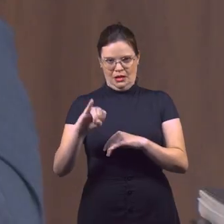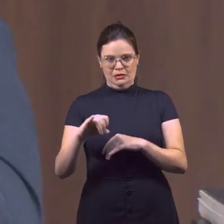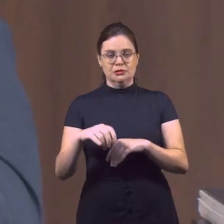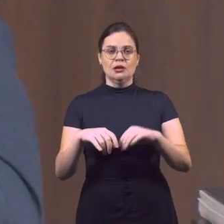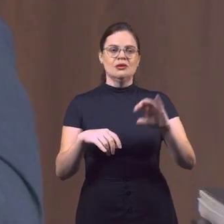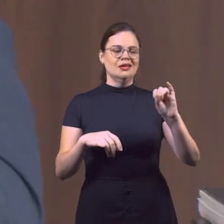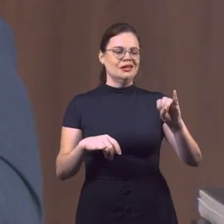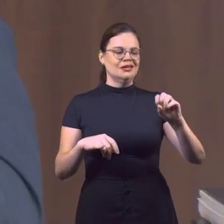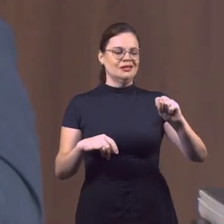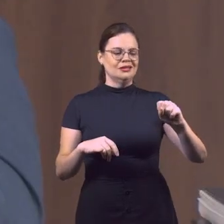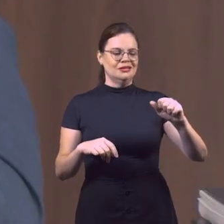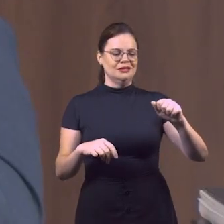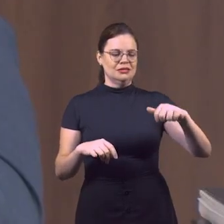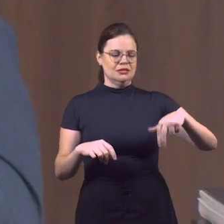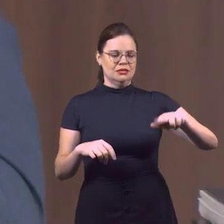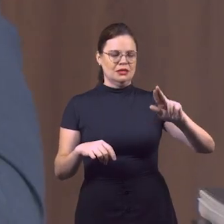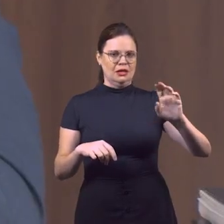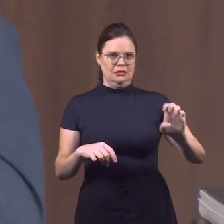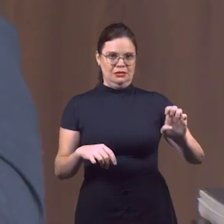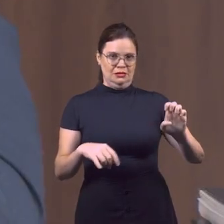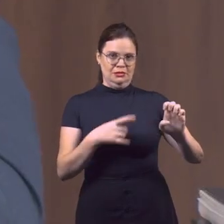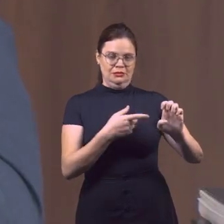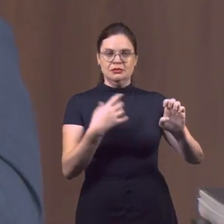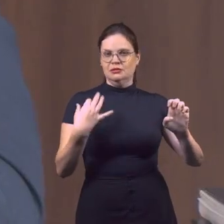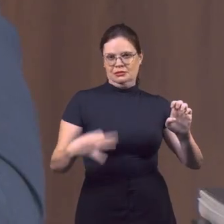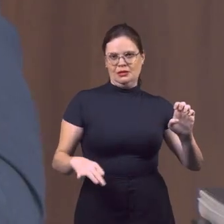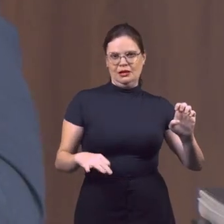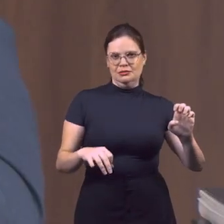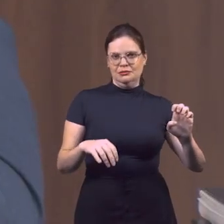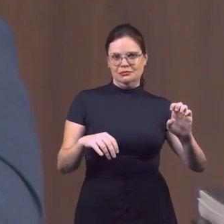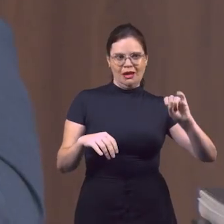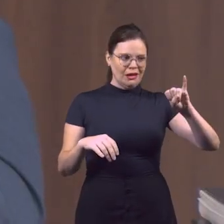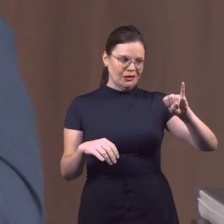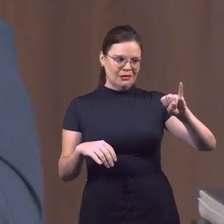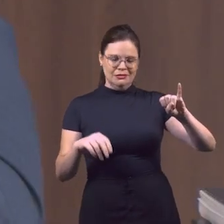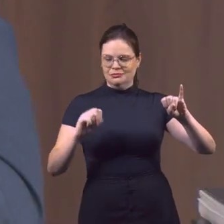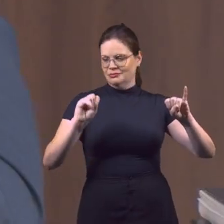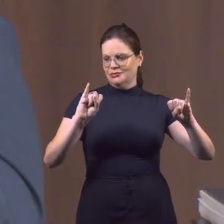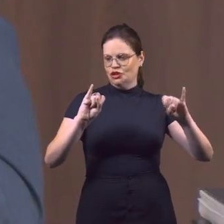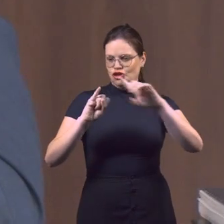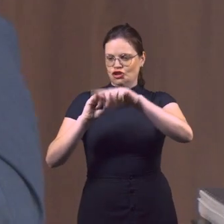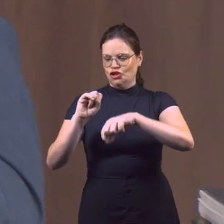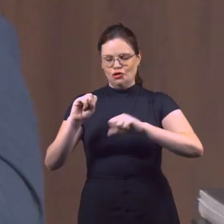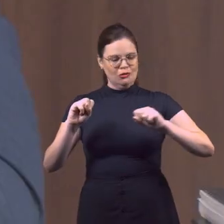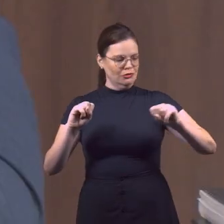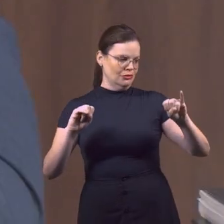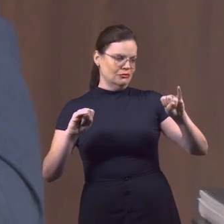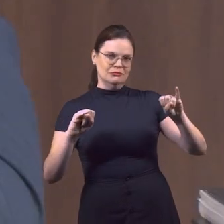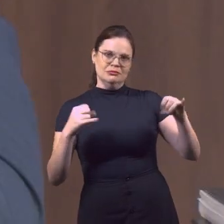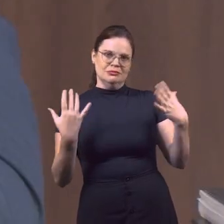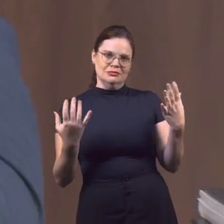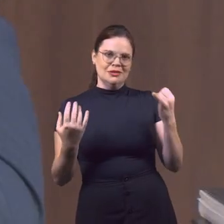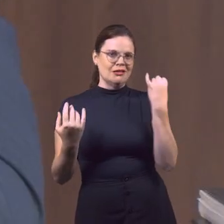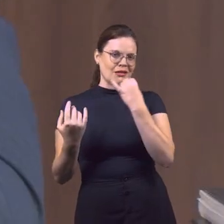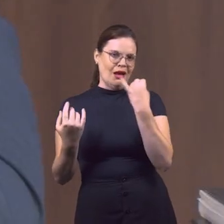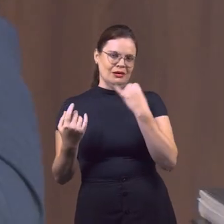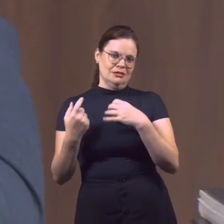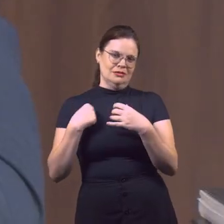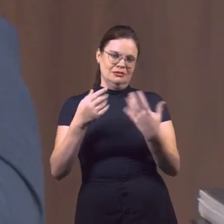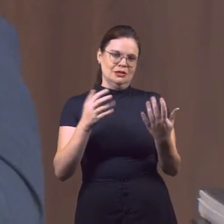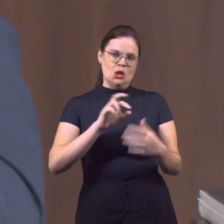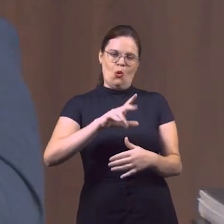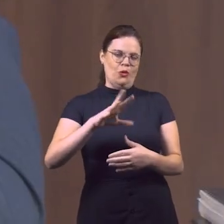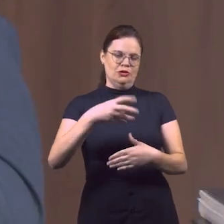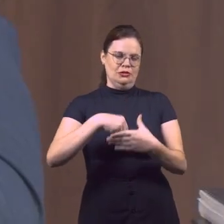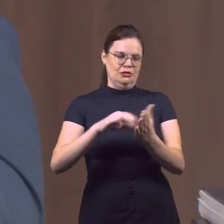Ou seja, é uma curiosidade, né? Não é bíblico, mas é uma curiosidade. Aham. Deus tira a vogal I do nome